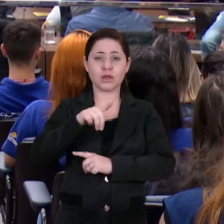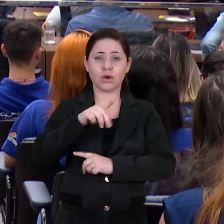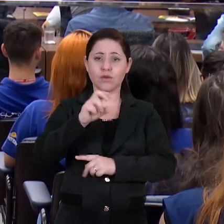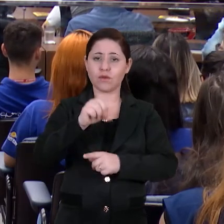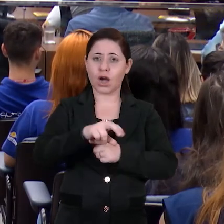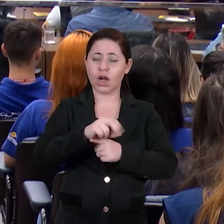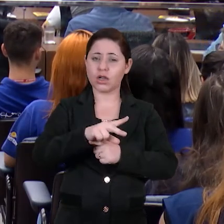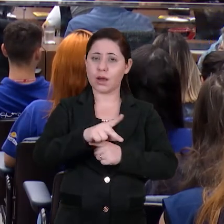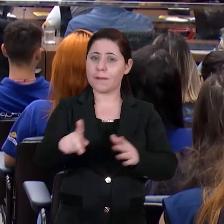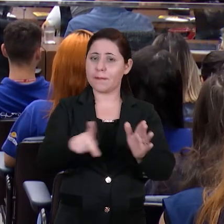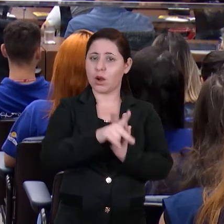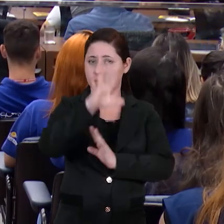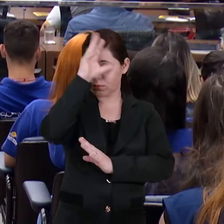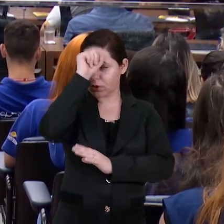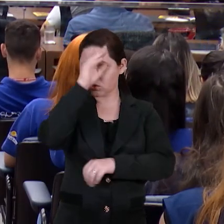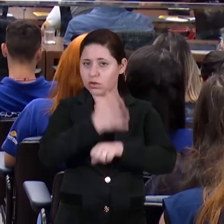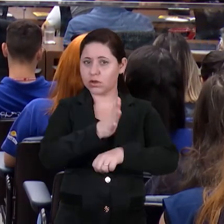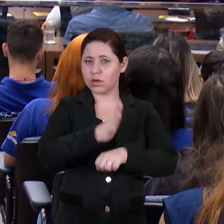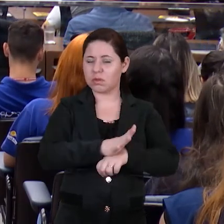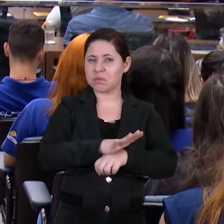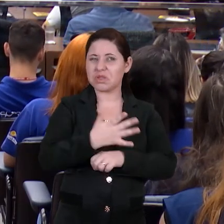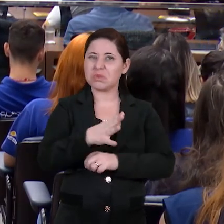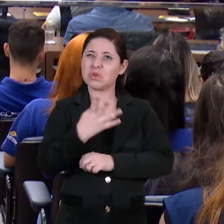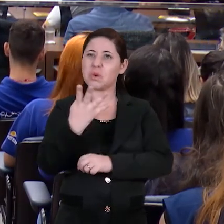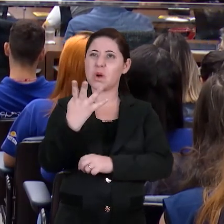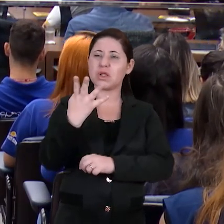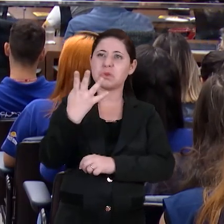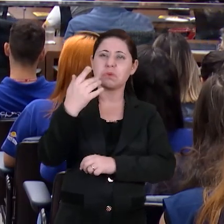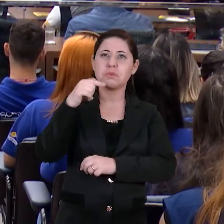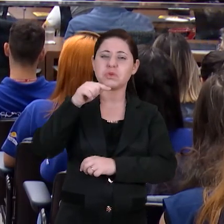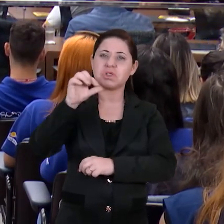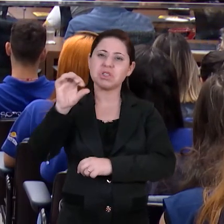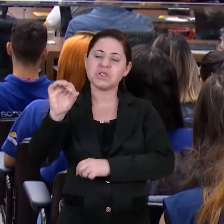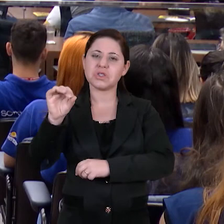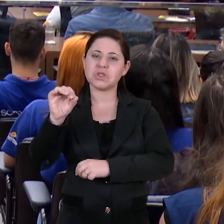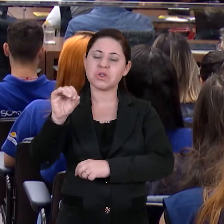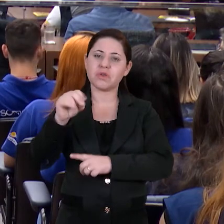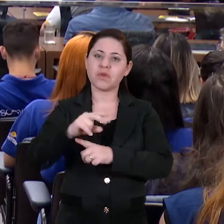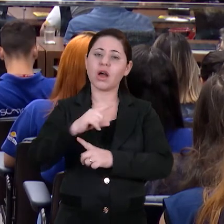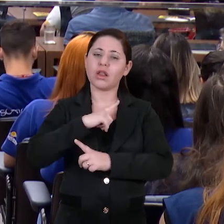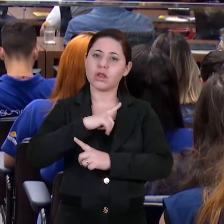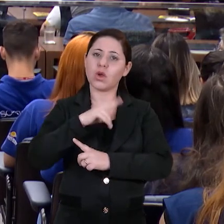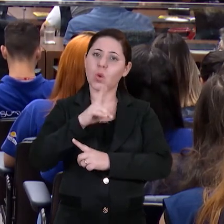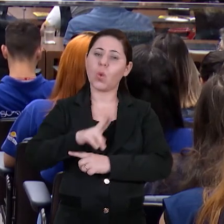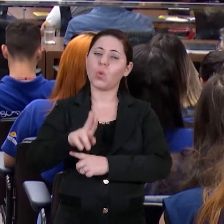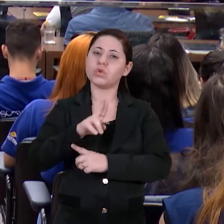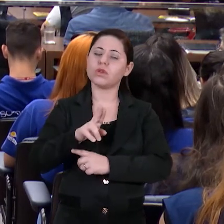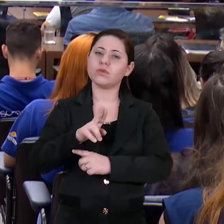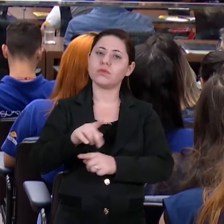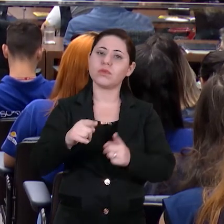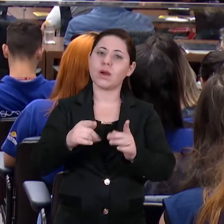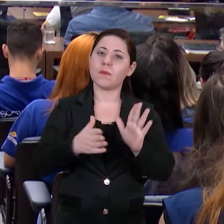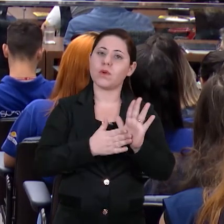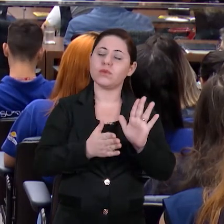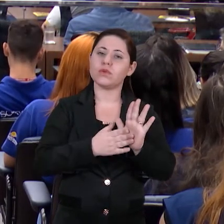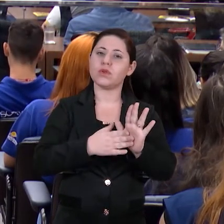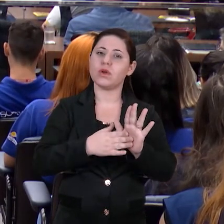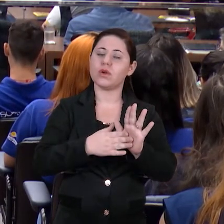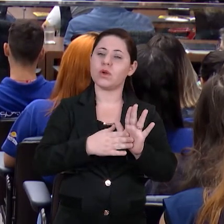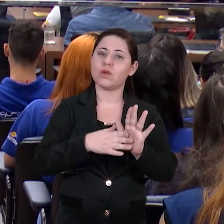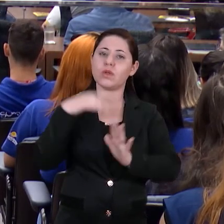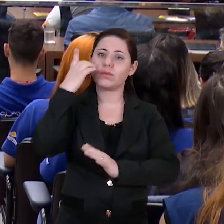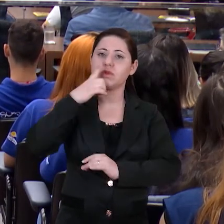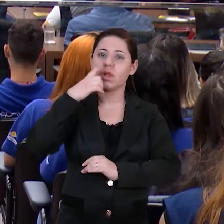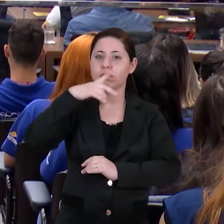aos jovens aprendizes, um pouco mais de 4.700 são ocupadas atualmente. A reunião foi uma proposição do deputado